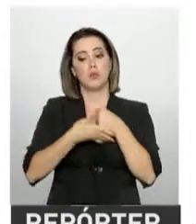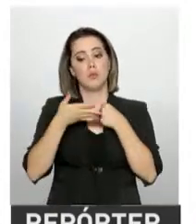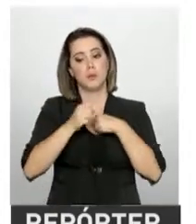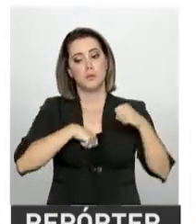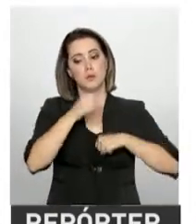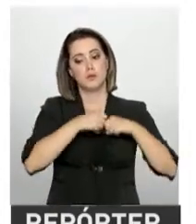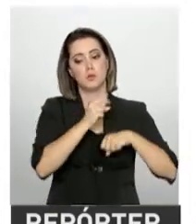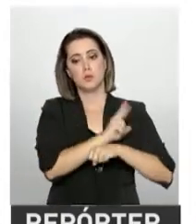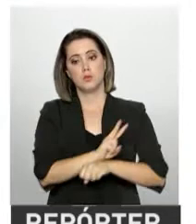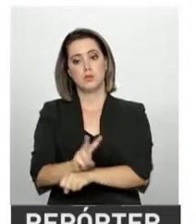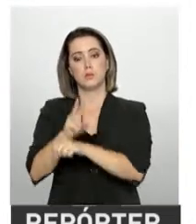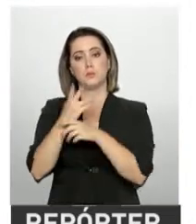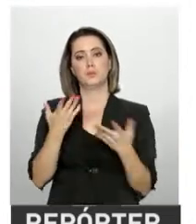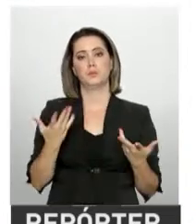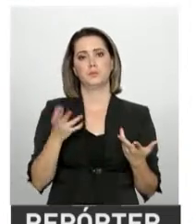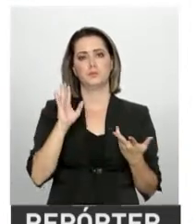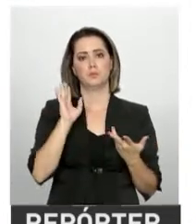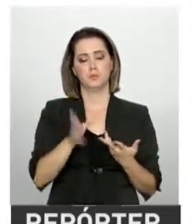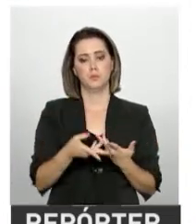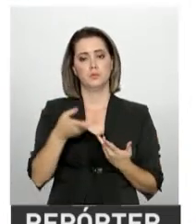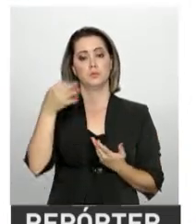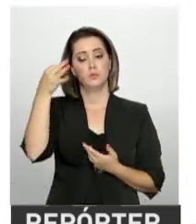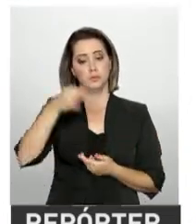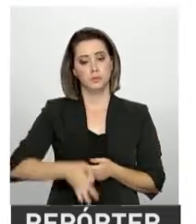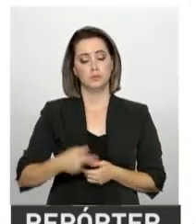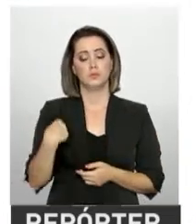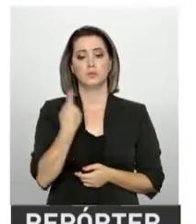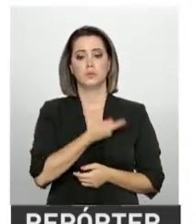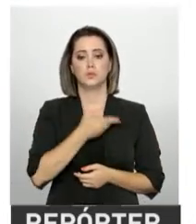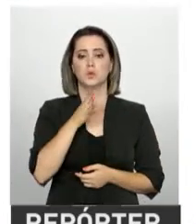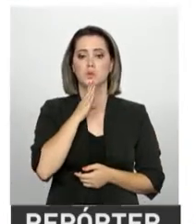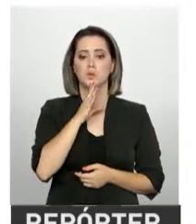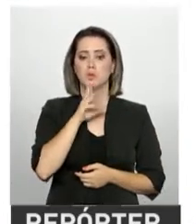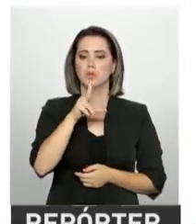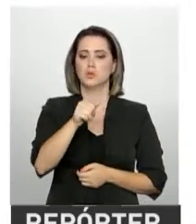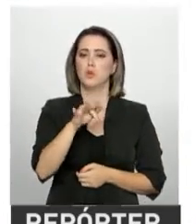industrial de defesa temos conhecimento